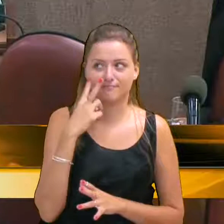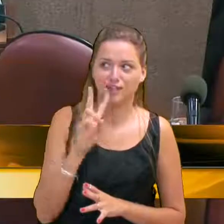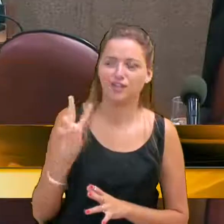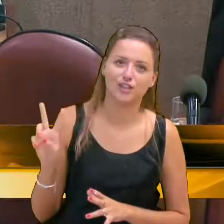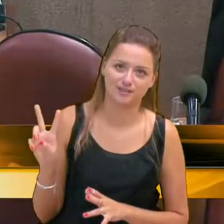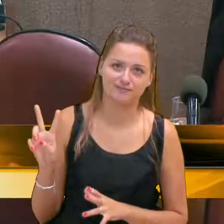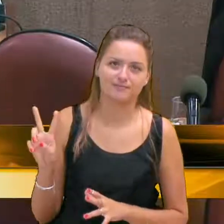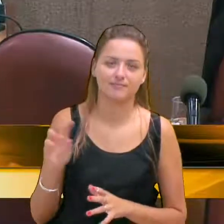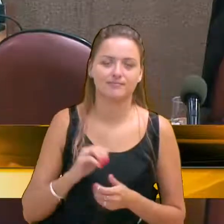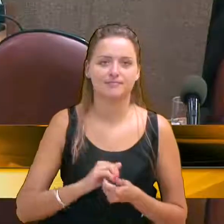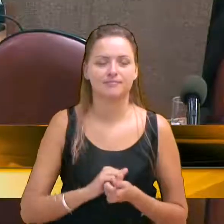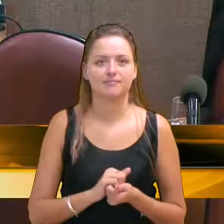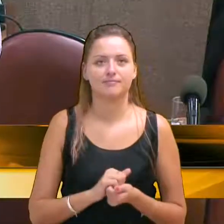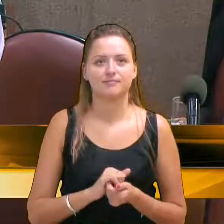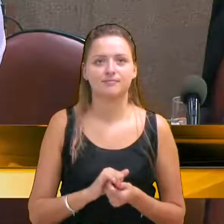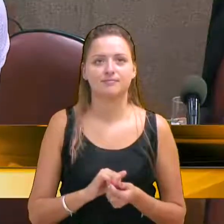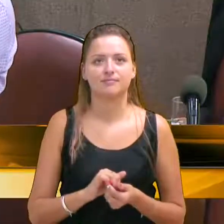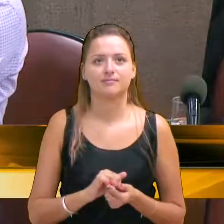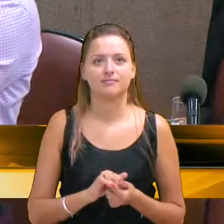isso... Oi?